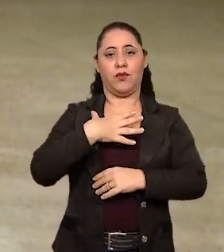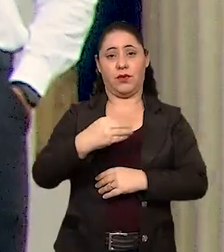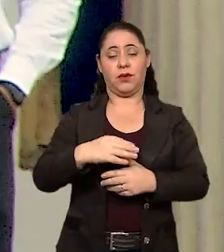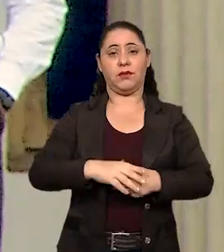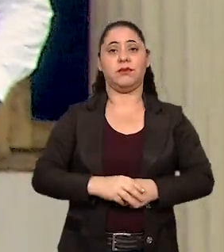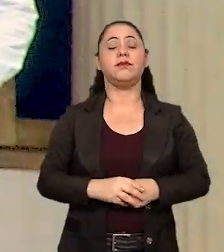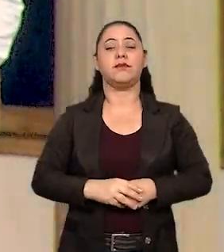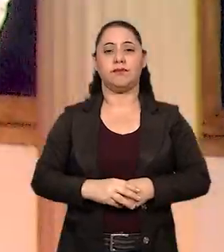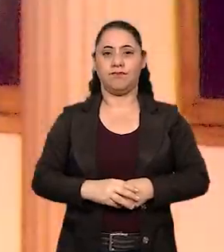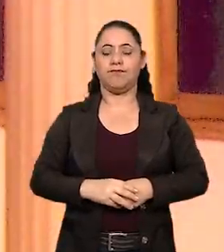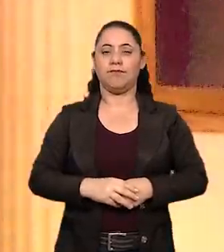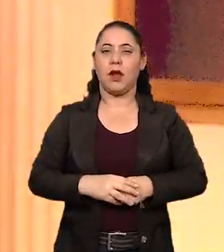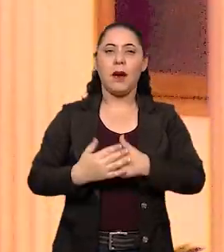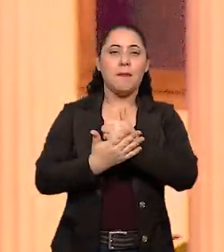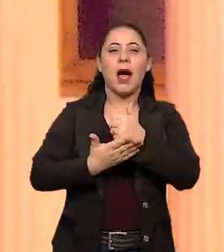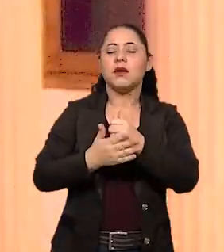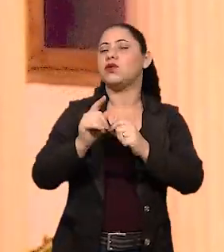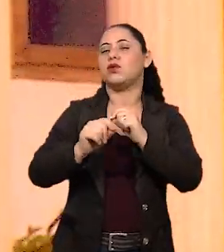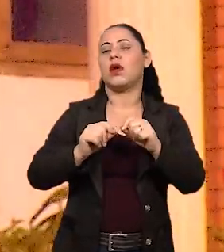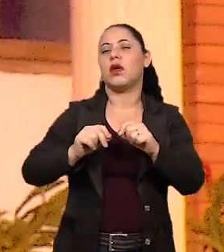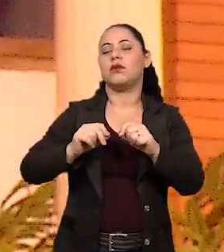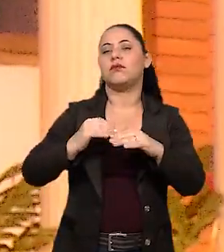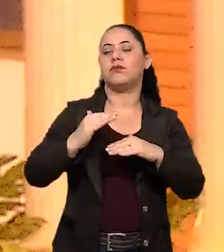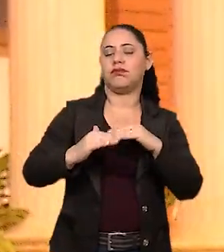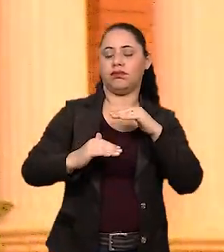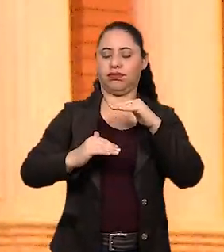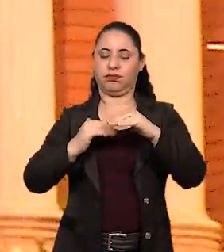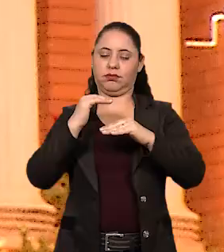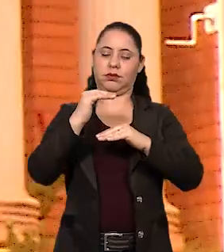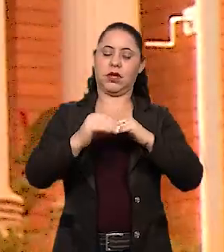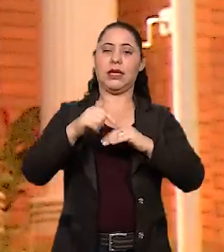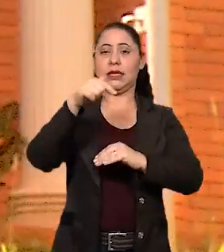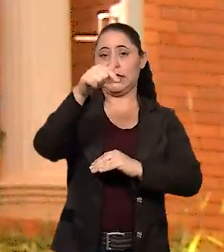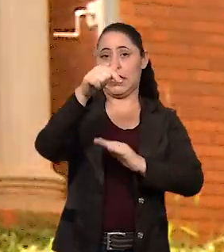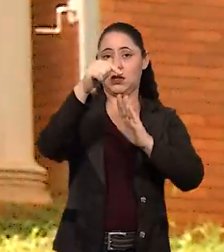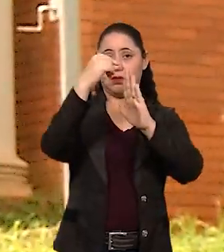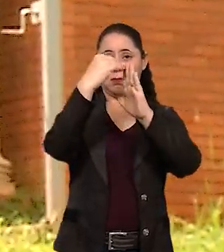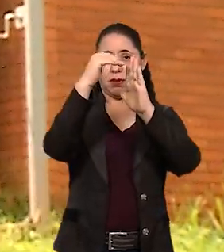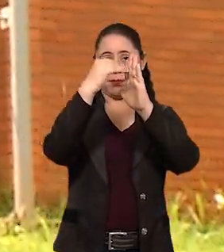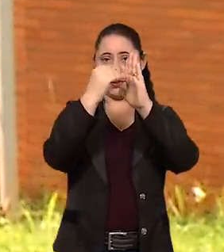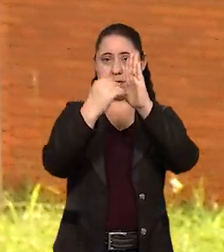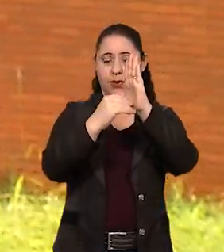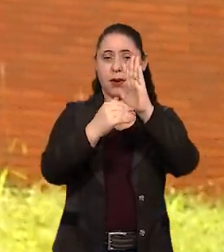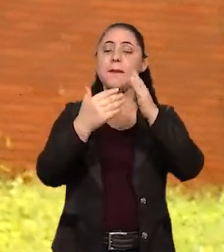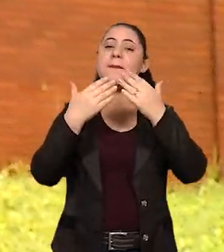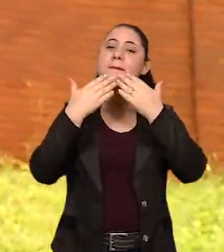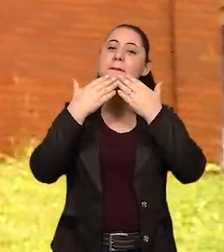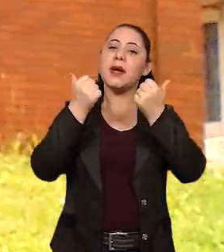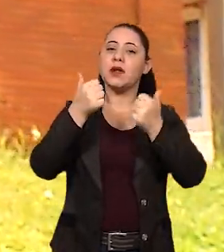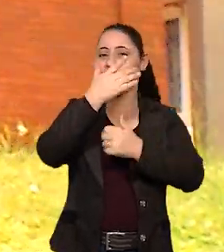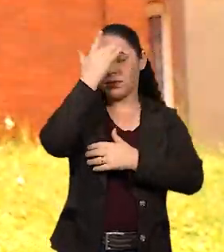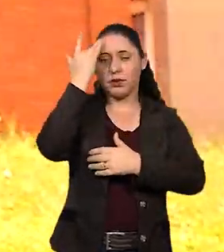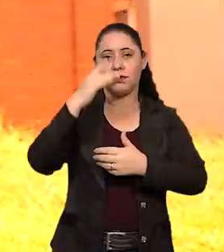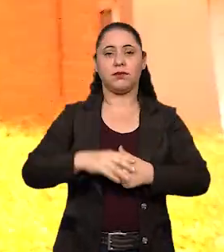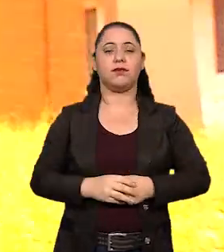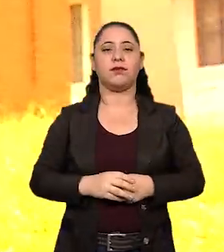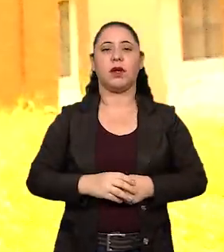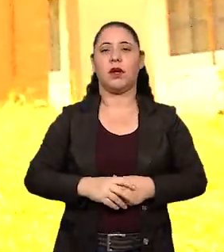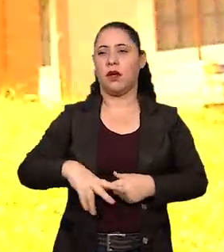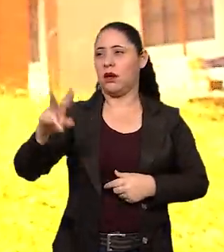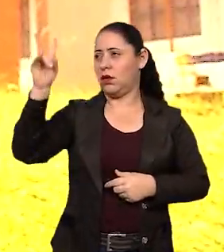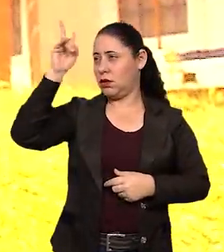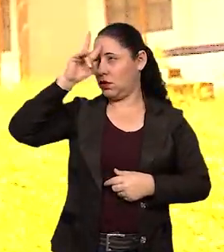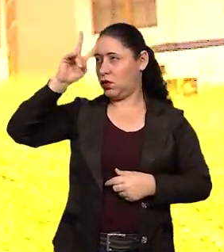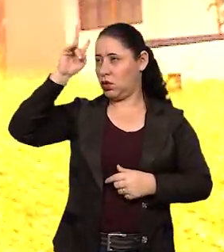filho. Então, é basicamente um passo a passo, são 7 passos para você ser uma pessoa melhor. E é isso que a gente aprende aqui dentro. O